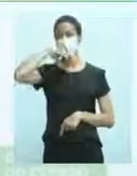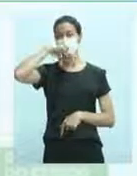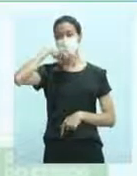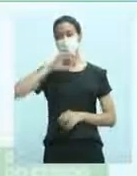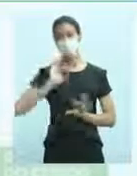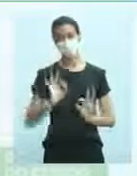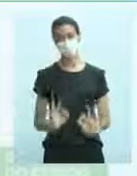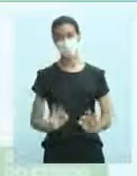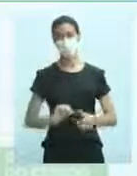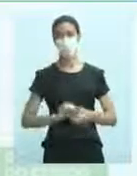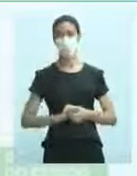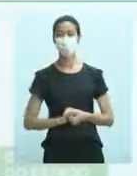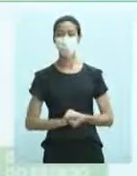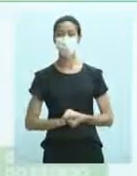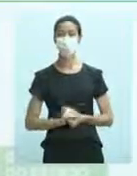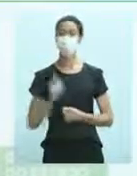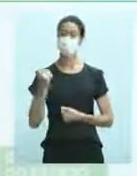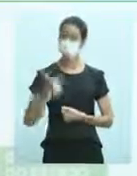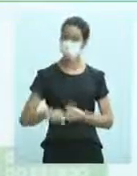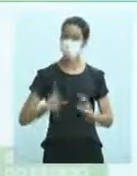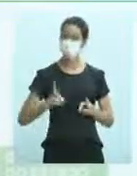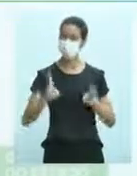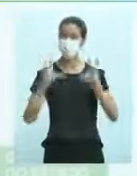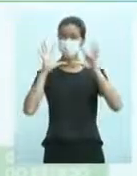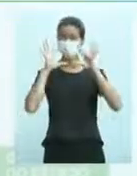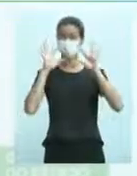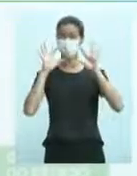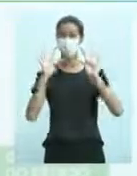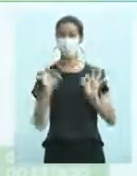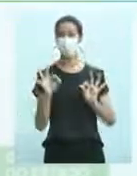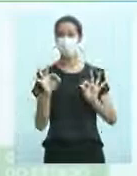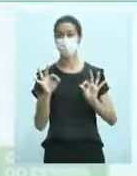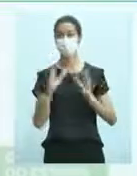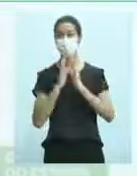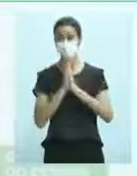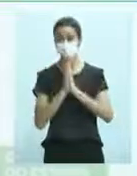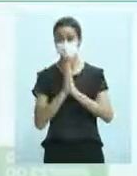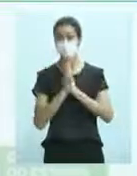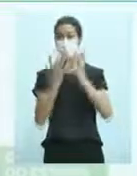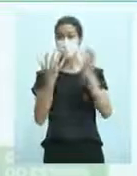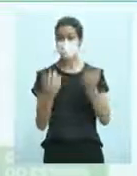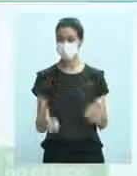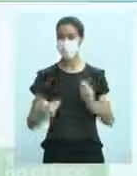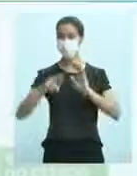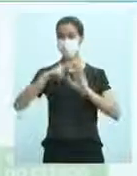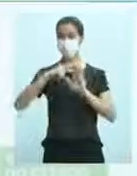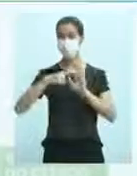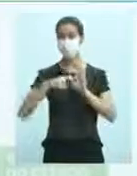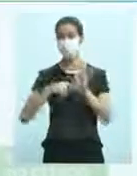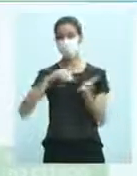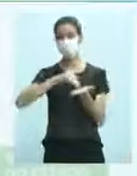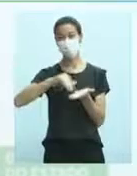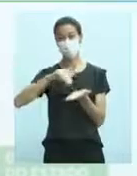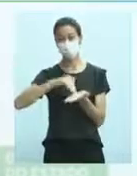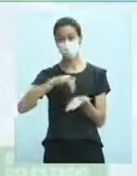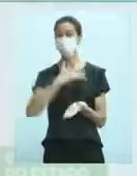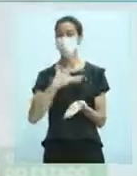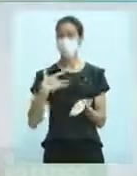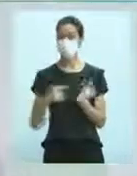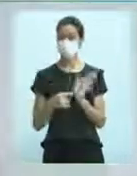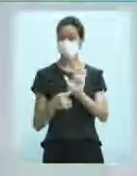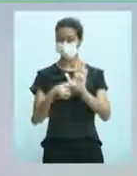geraldo mais um dos motivos por um alerta população para manter-se oi oi da secretaria de